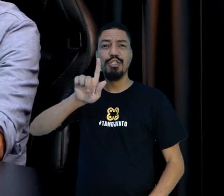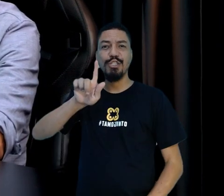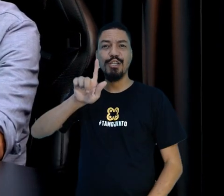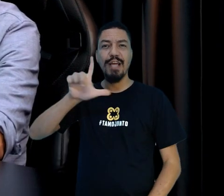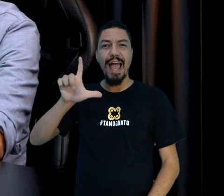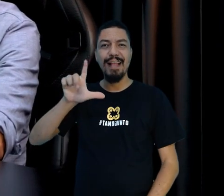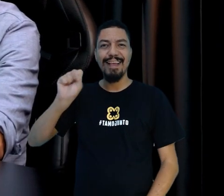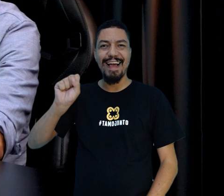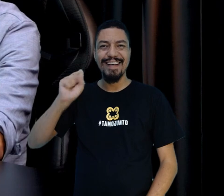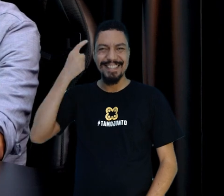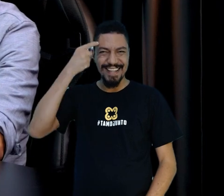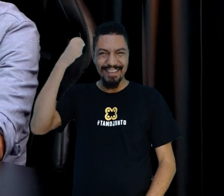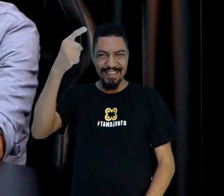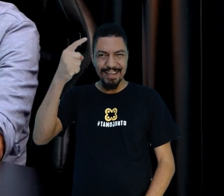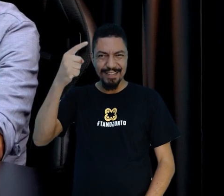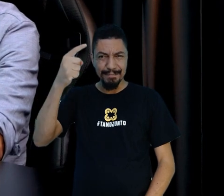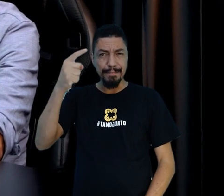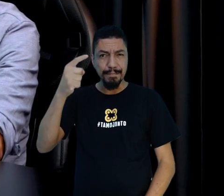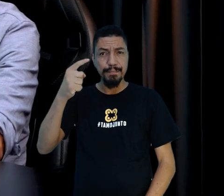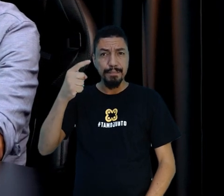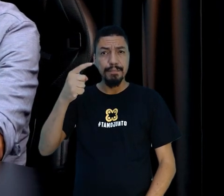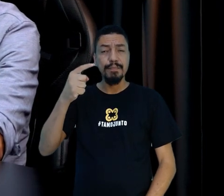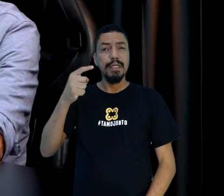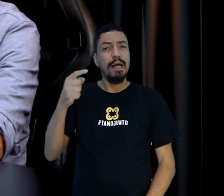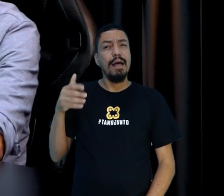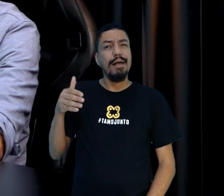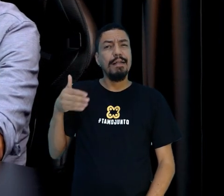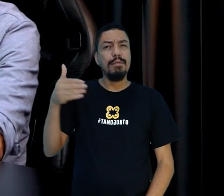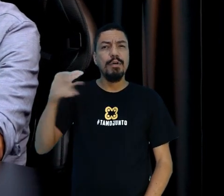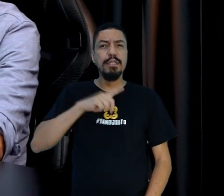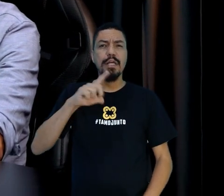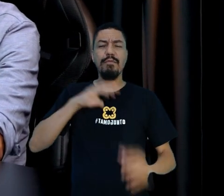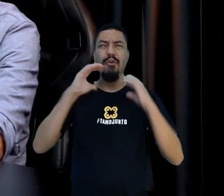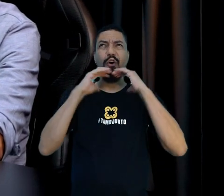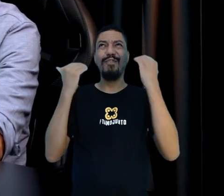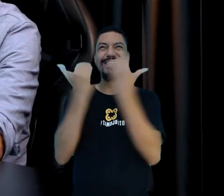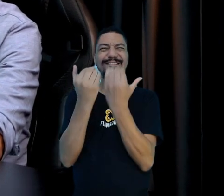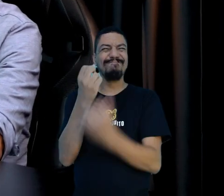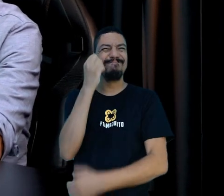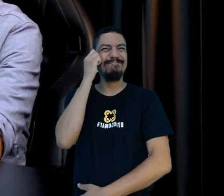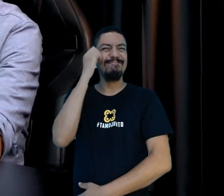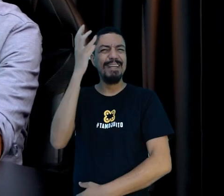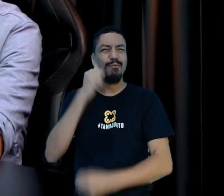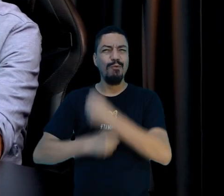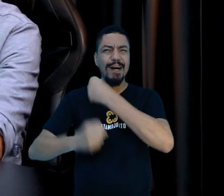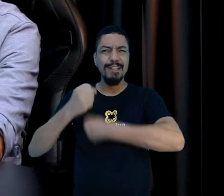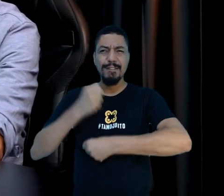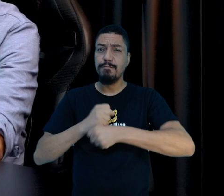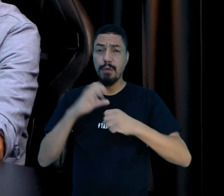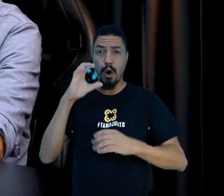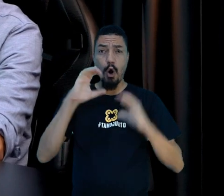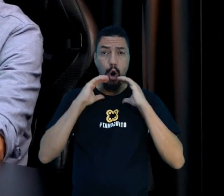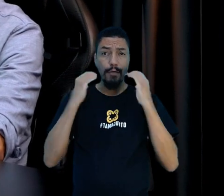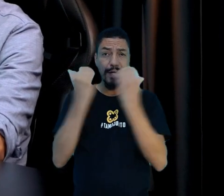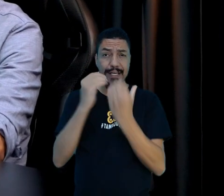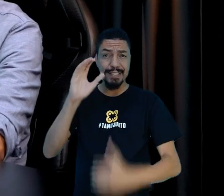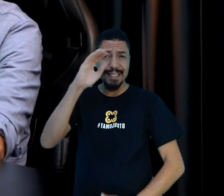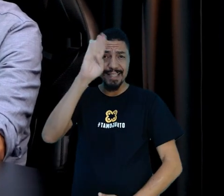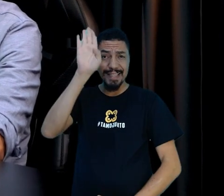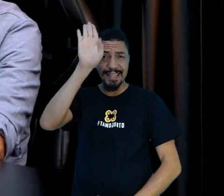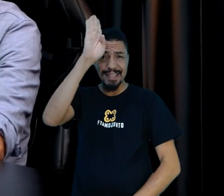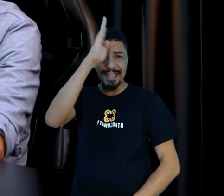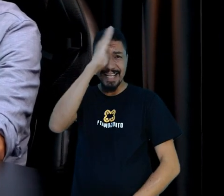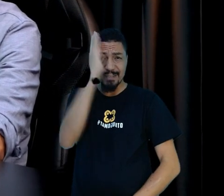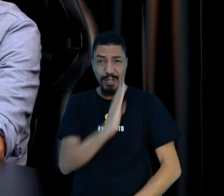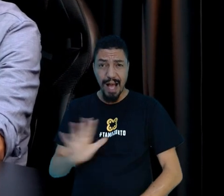GLS. Vocês lembram disso, né? E aí, numa conferência, que eu não vou lembrar um ano, numa conferência nacional,